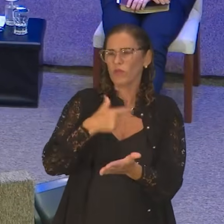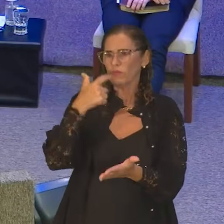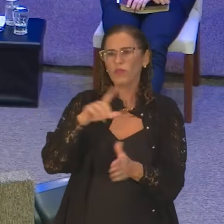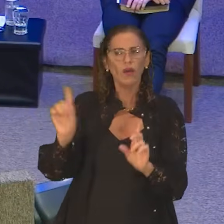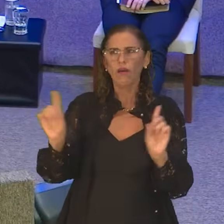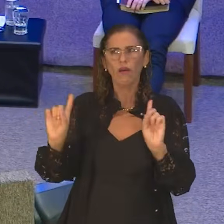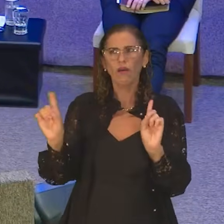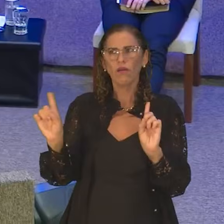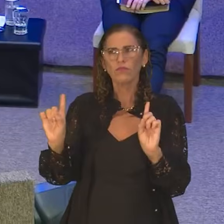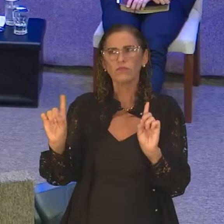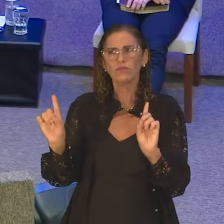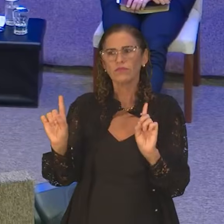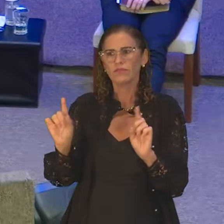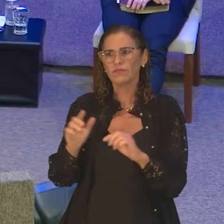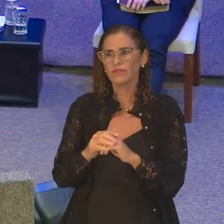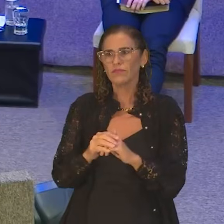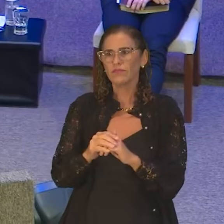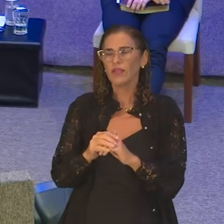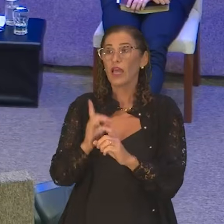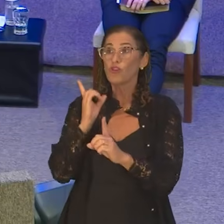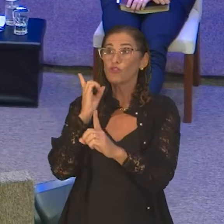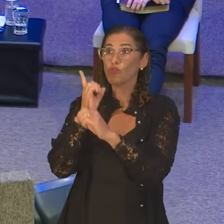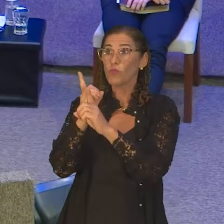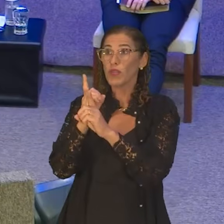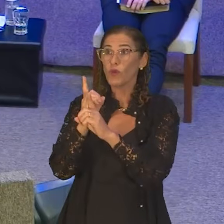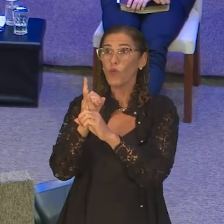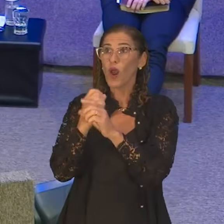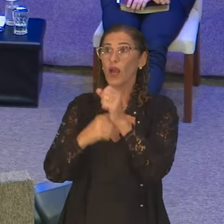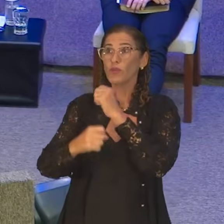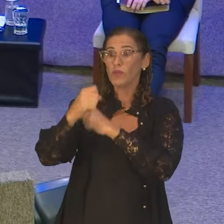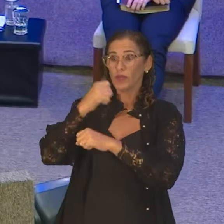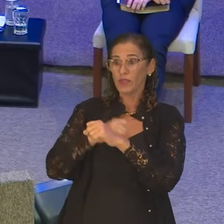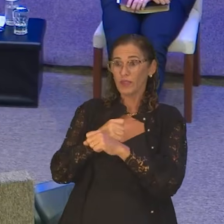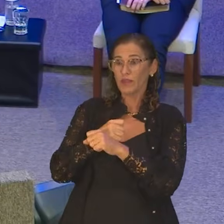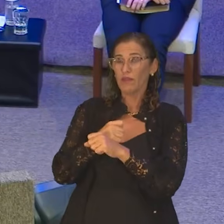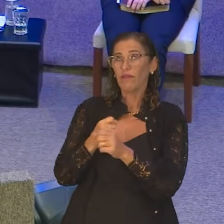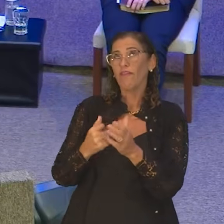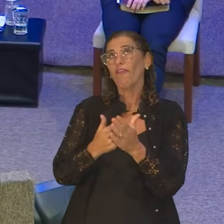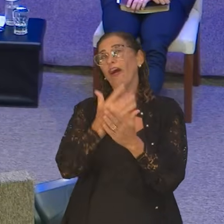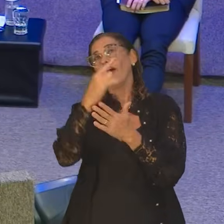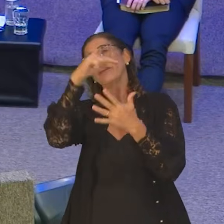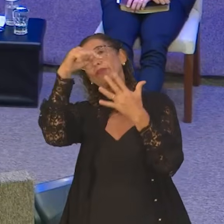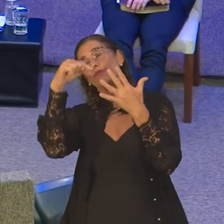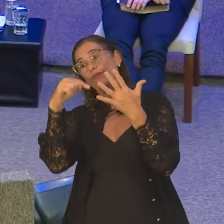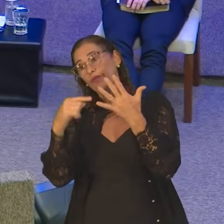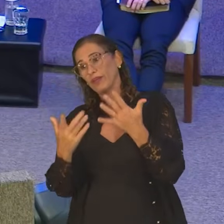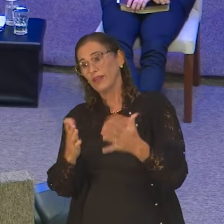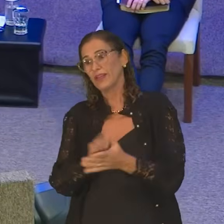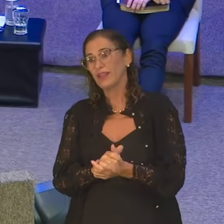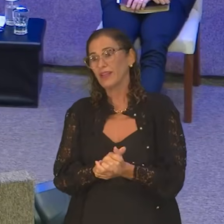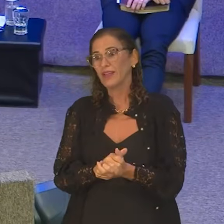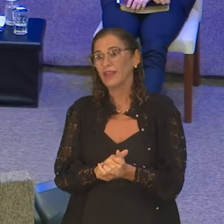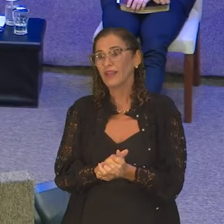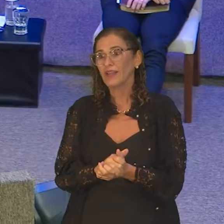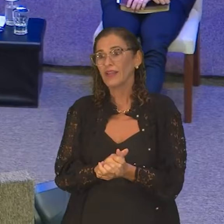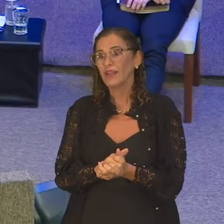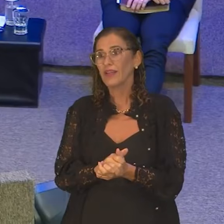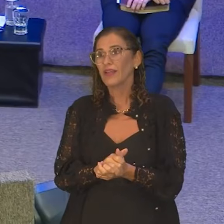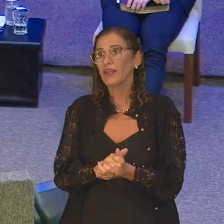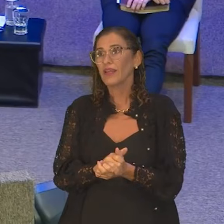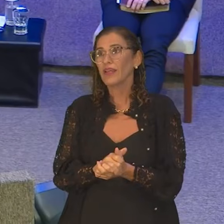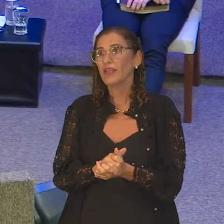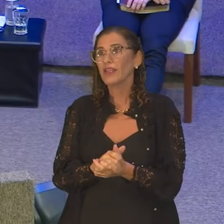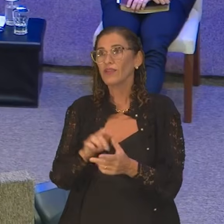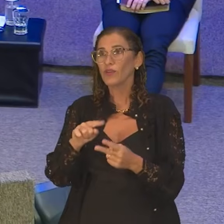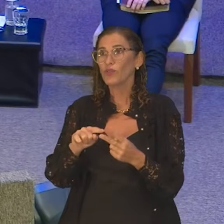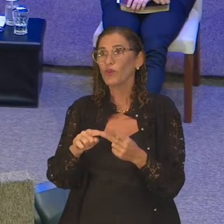Não. Descobri o ano passado, depois de que tantas coisas, nível 2 de suporte ainda,